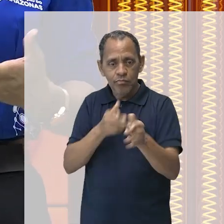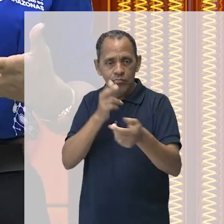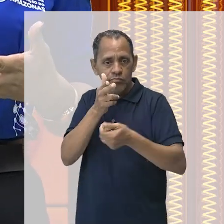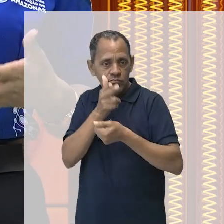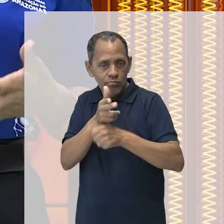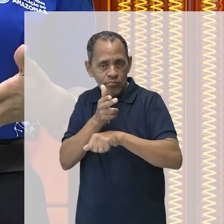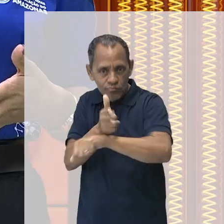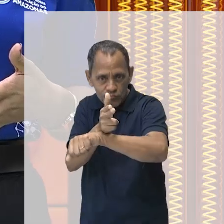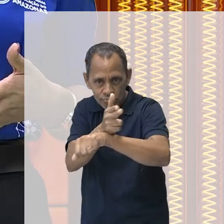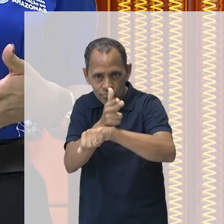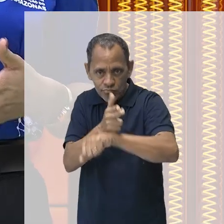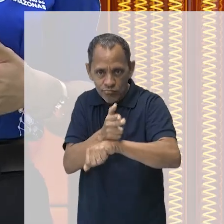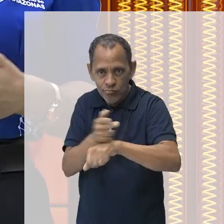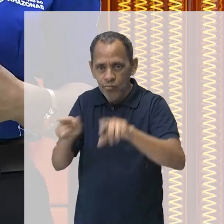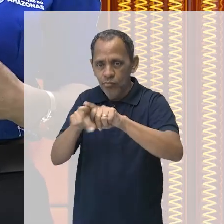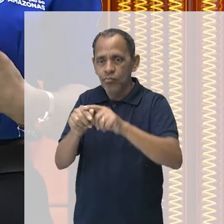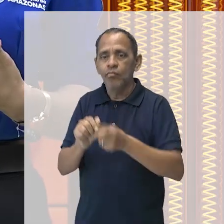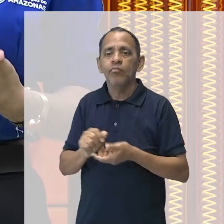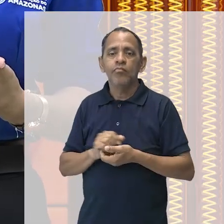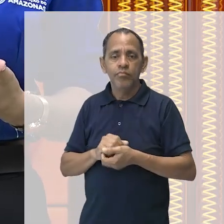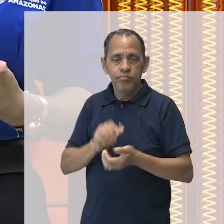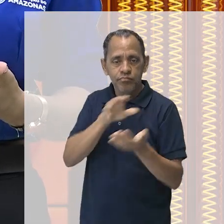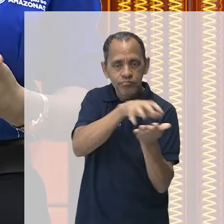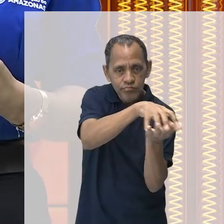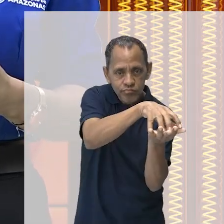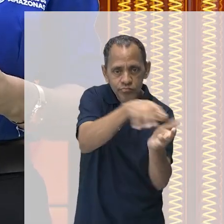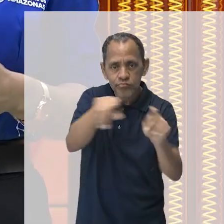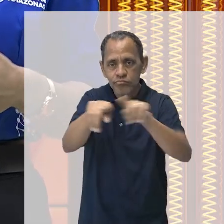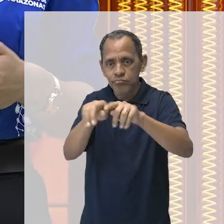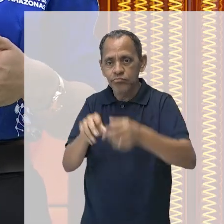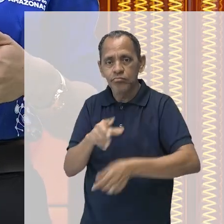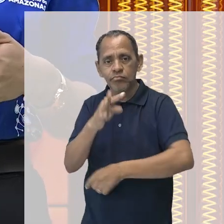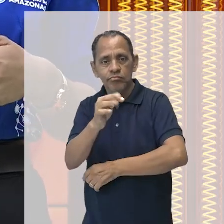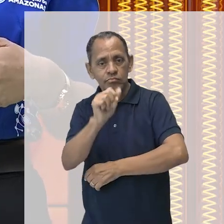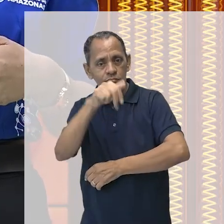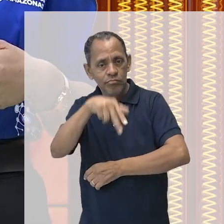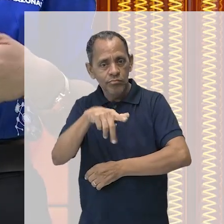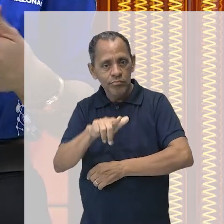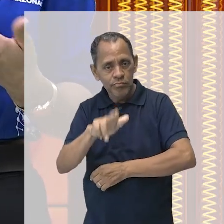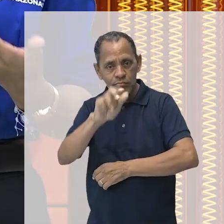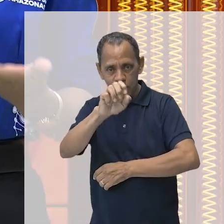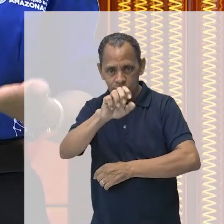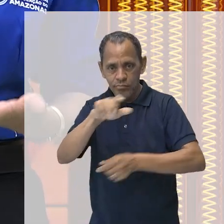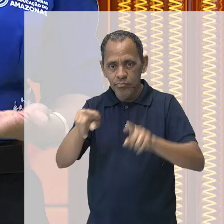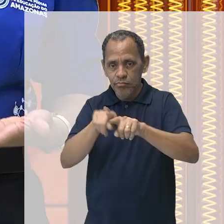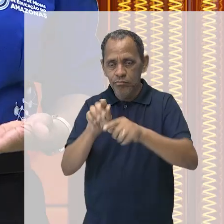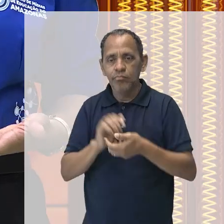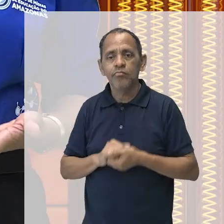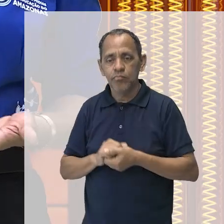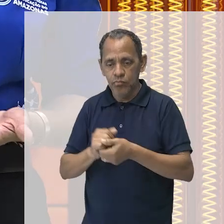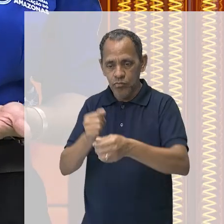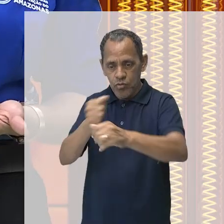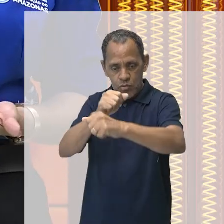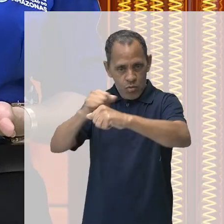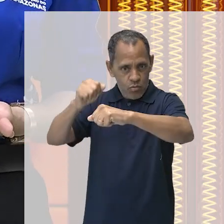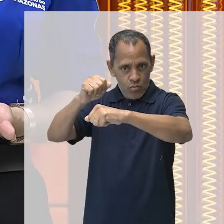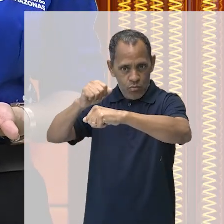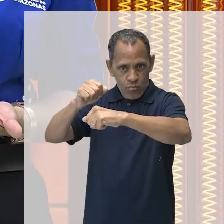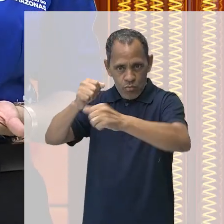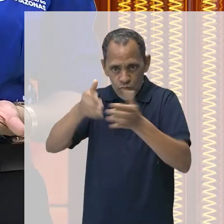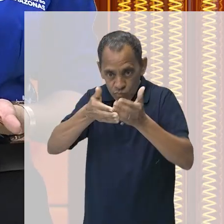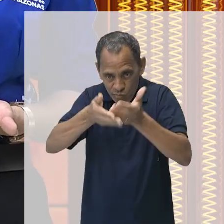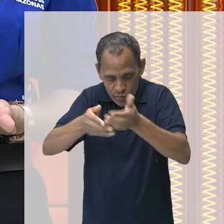submarino e também o tanque de guerra. Então, a metralhadora, ela tinha um poder de disparar vários tiros, né?